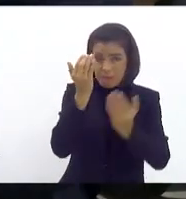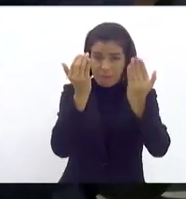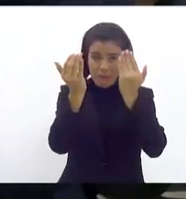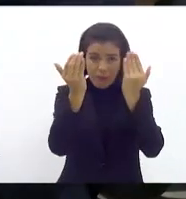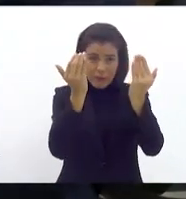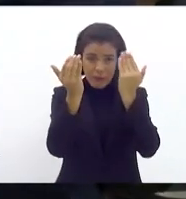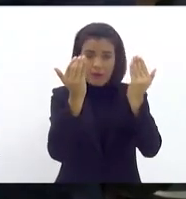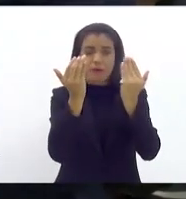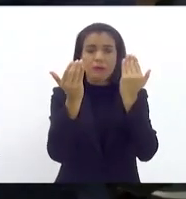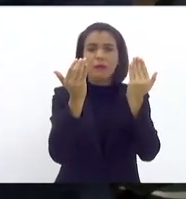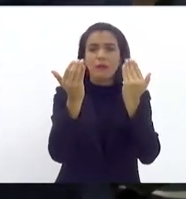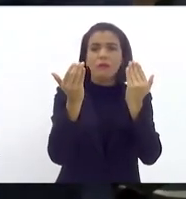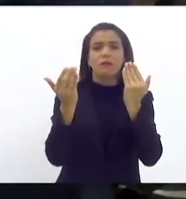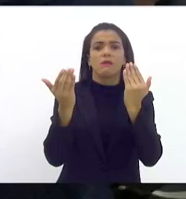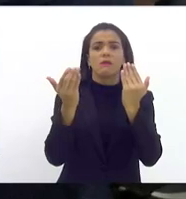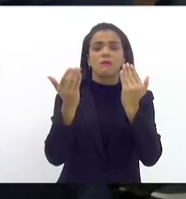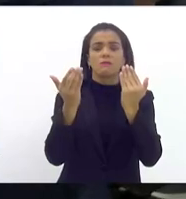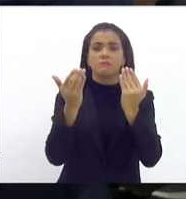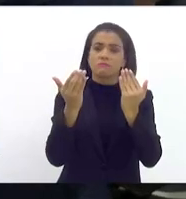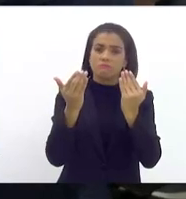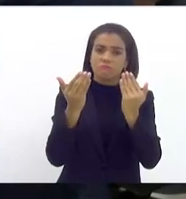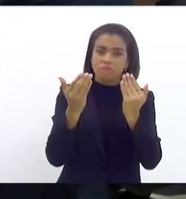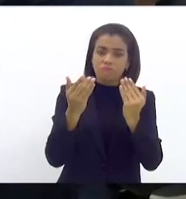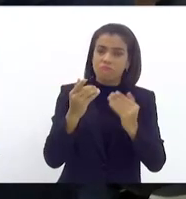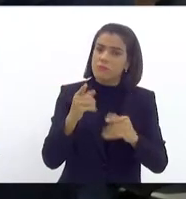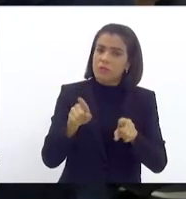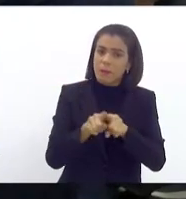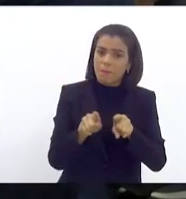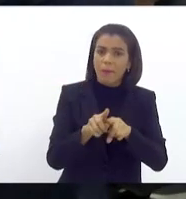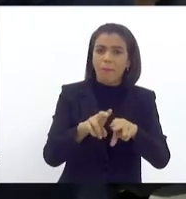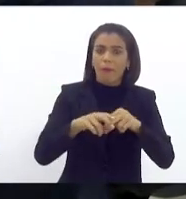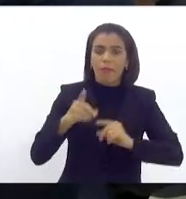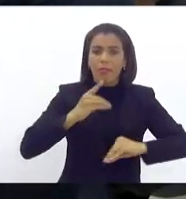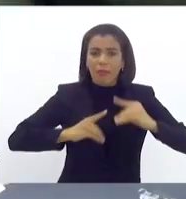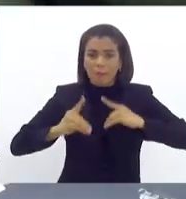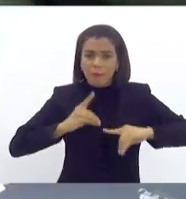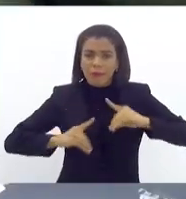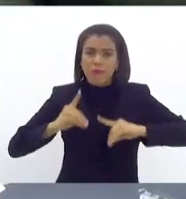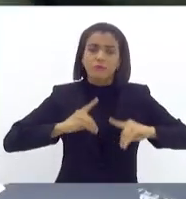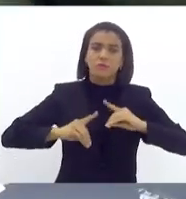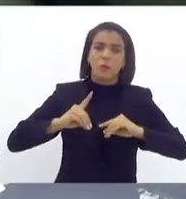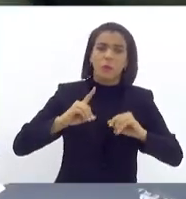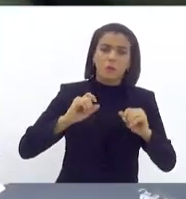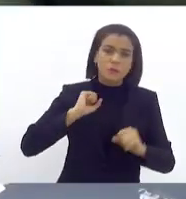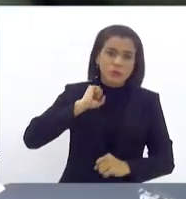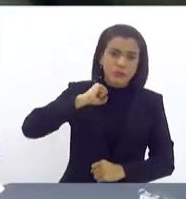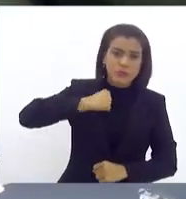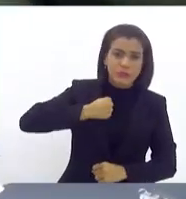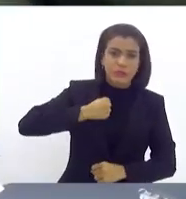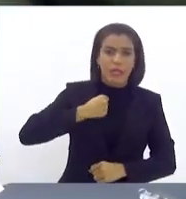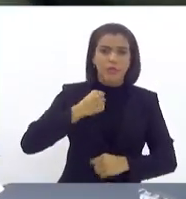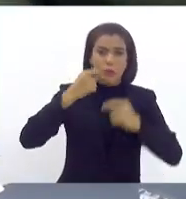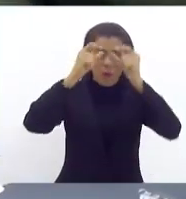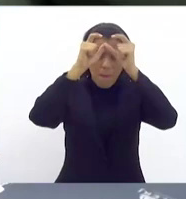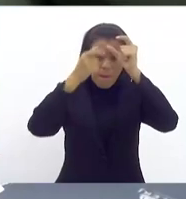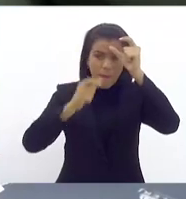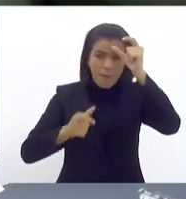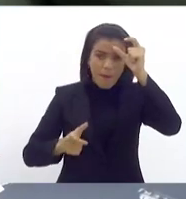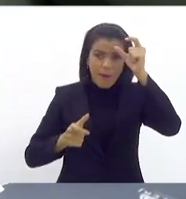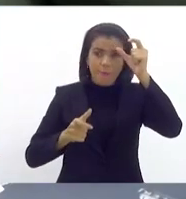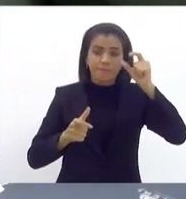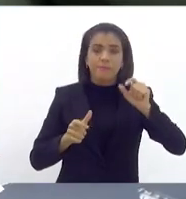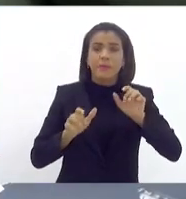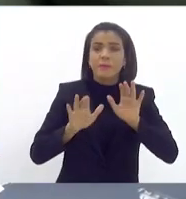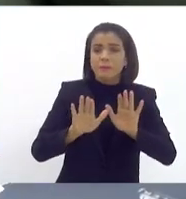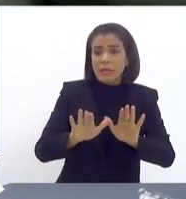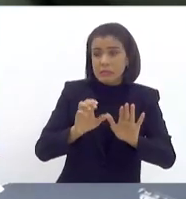O acesso ao atendimento de saúde mental de forma visível, o enfrentamento da depressão, estresse, outras alterações psíquicas. Mas